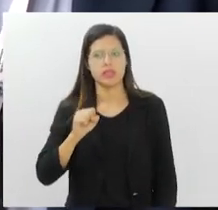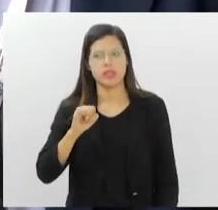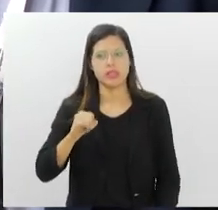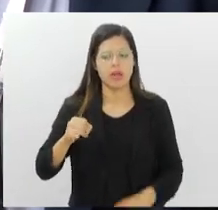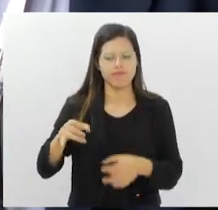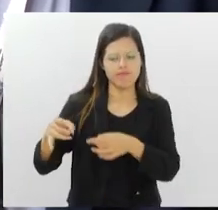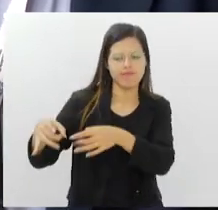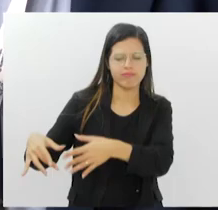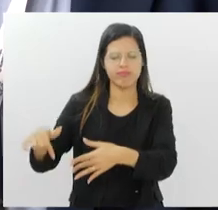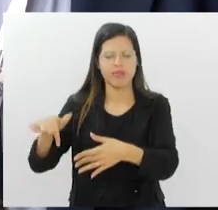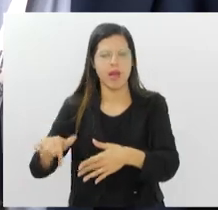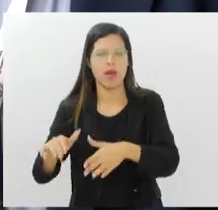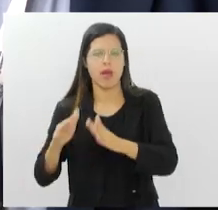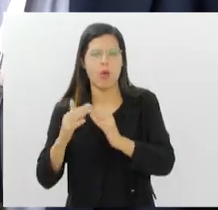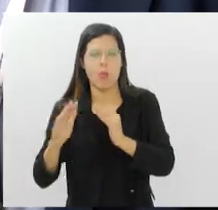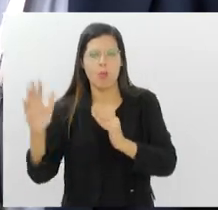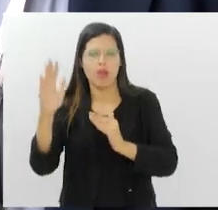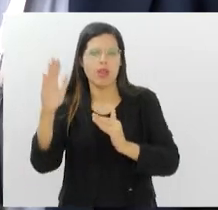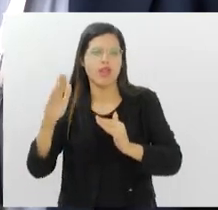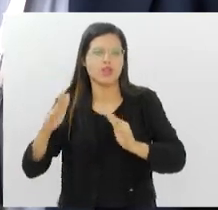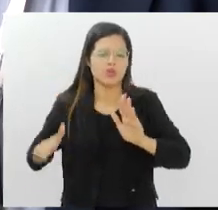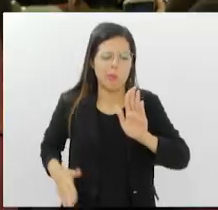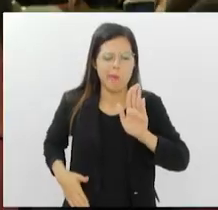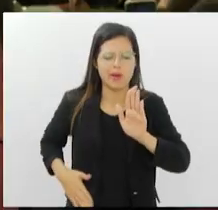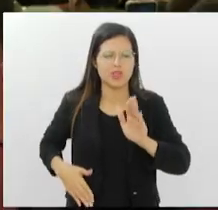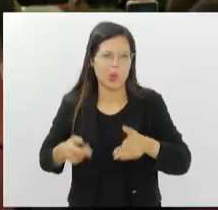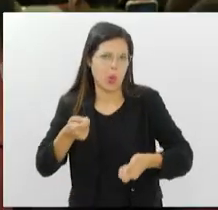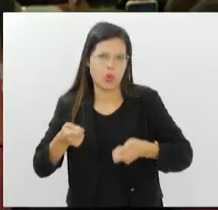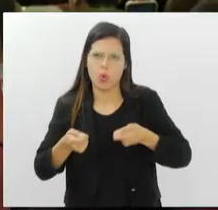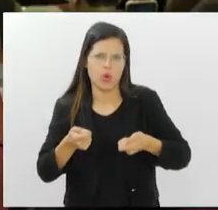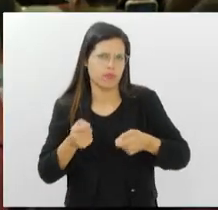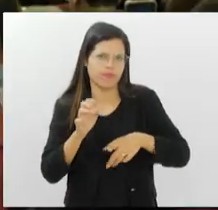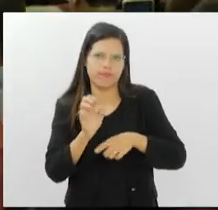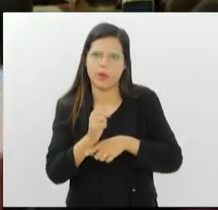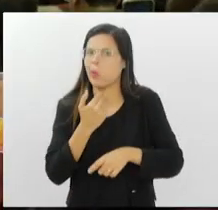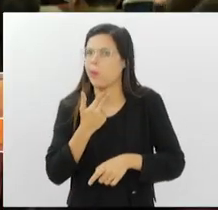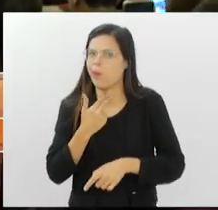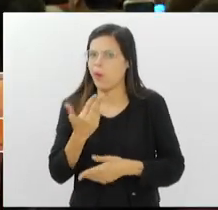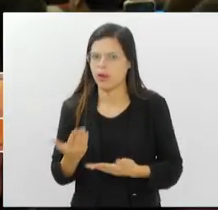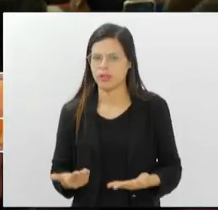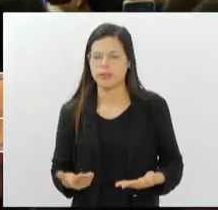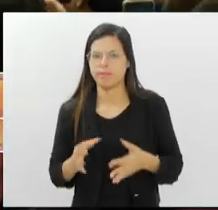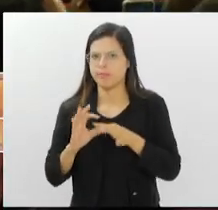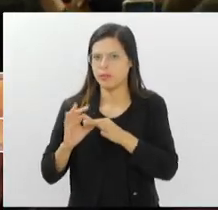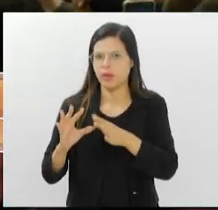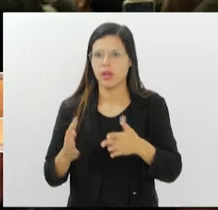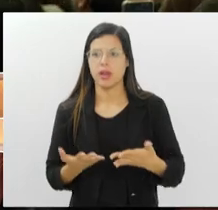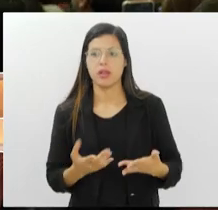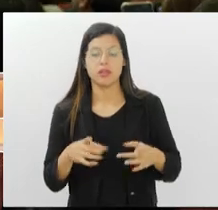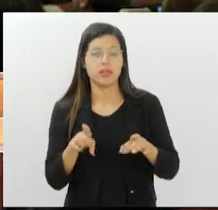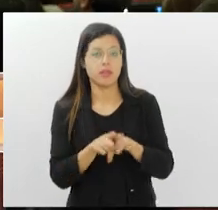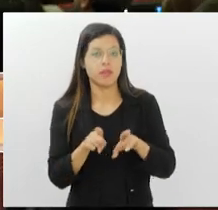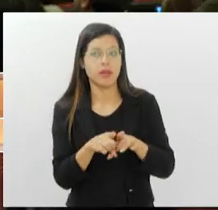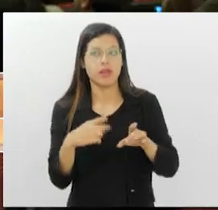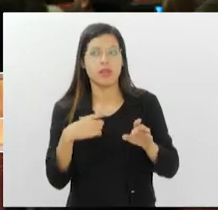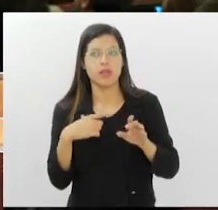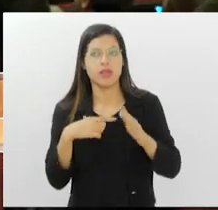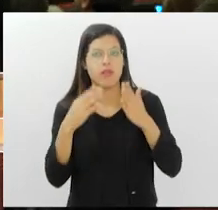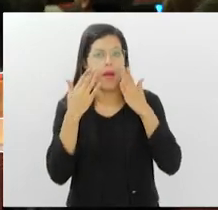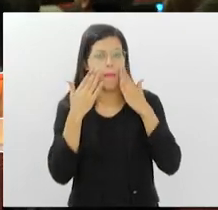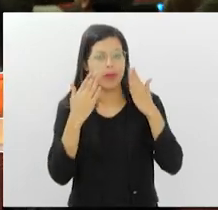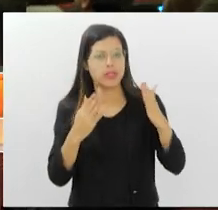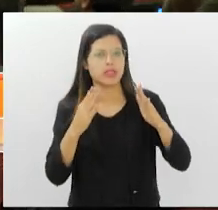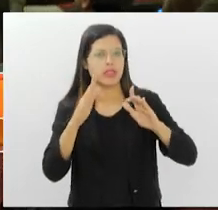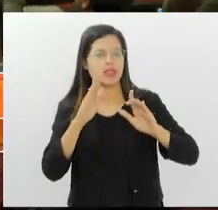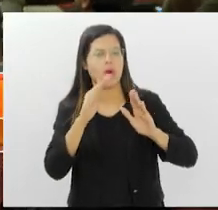de criminosos é tudo que o Estado não pode fazer. O evento também contou com palestras, painéis e apresentações, sempre com